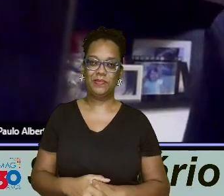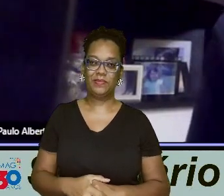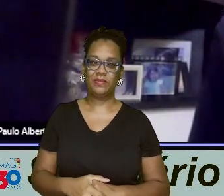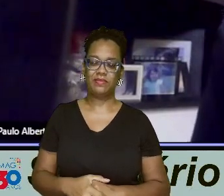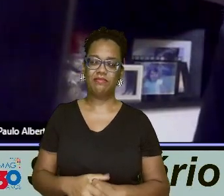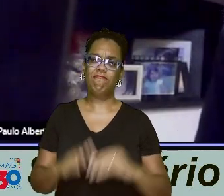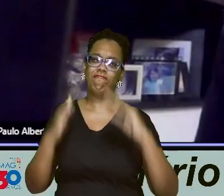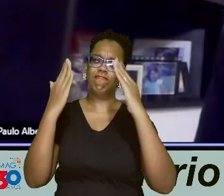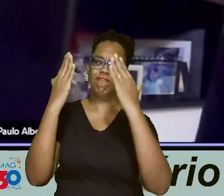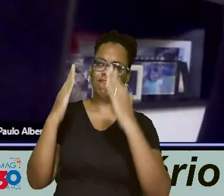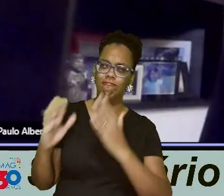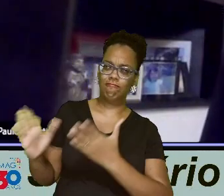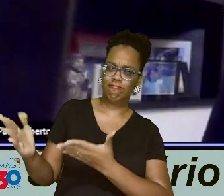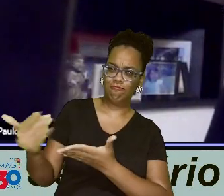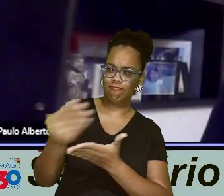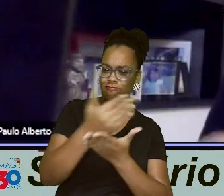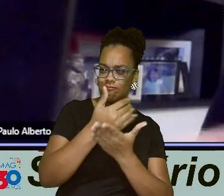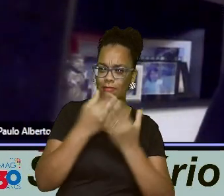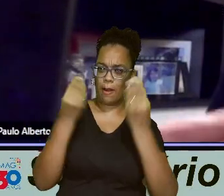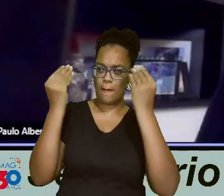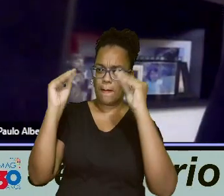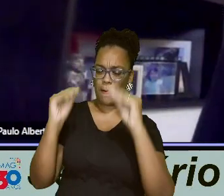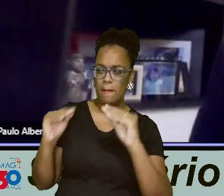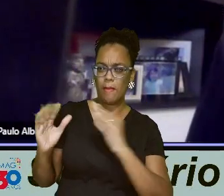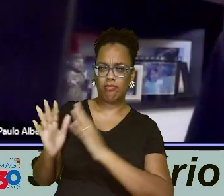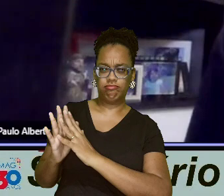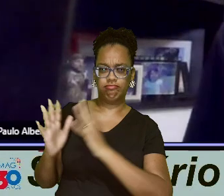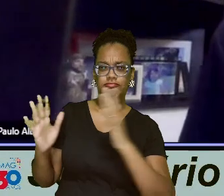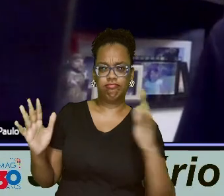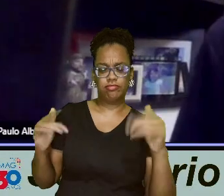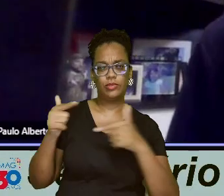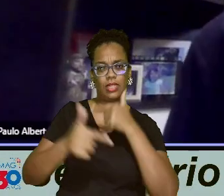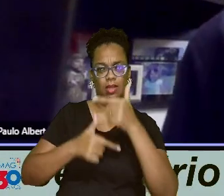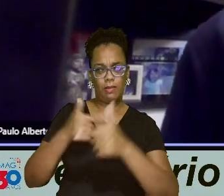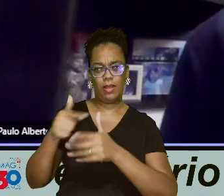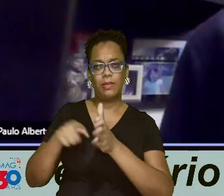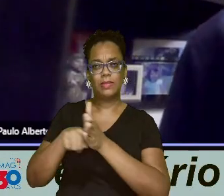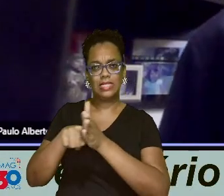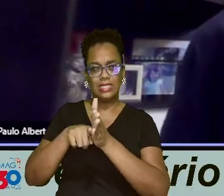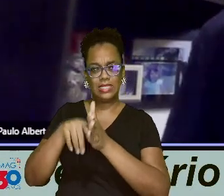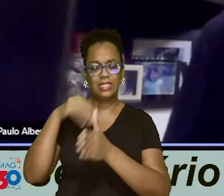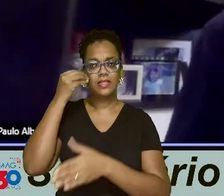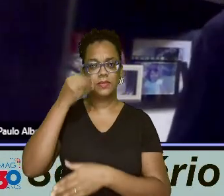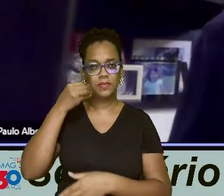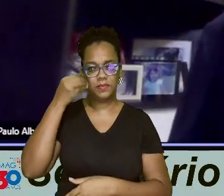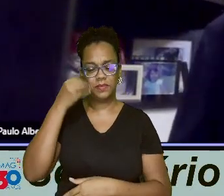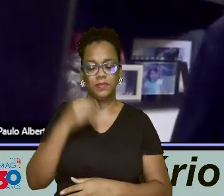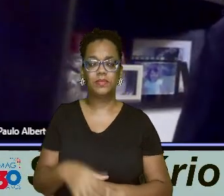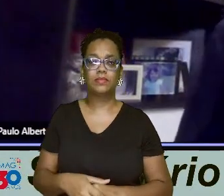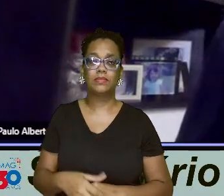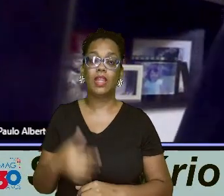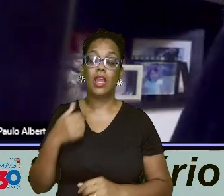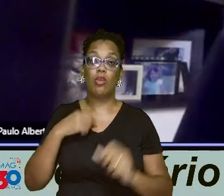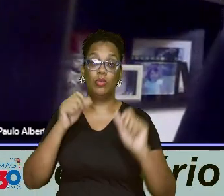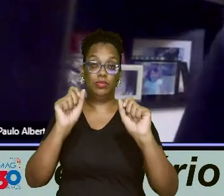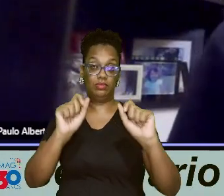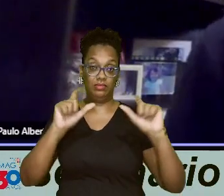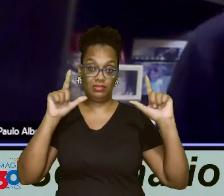coletados durante toda o trabalho de pesquisa empírica realizado, eu vou destacar agora